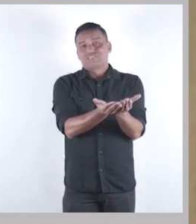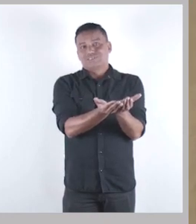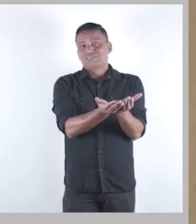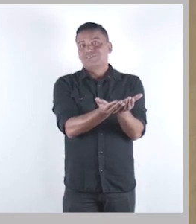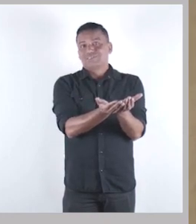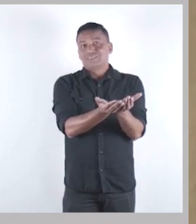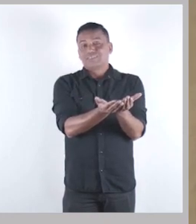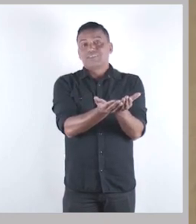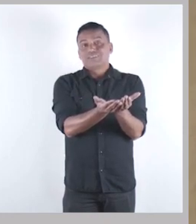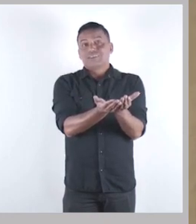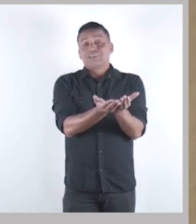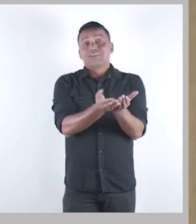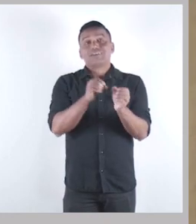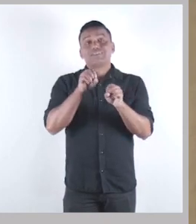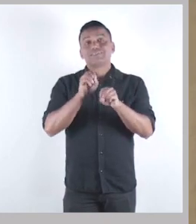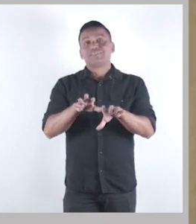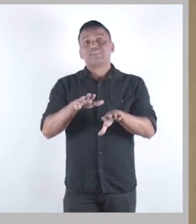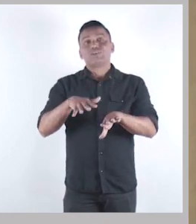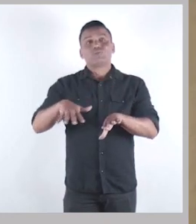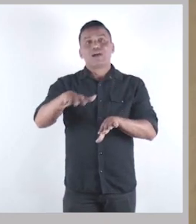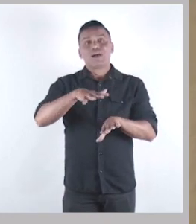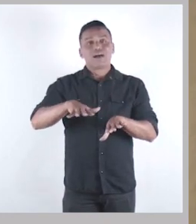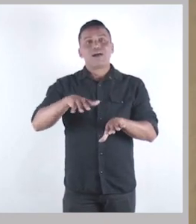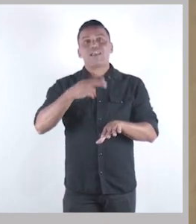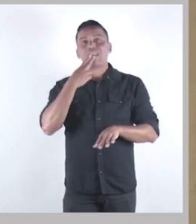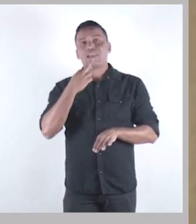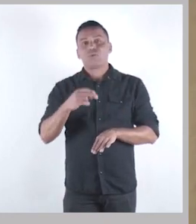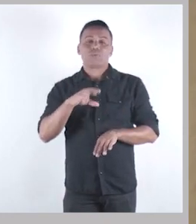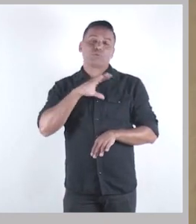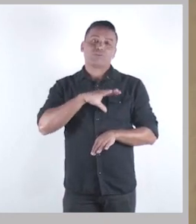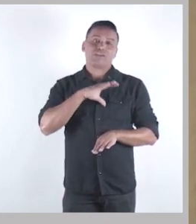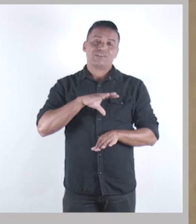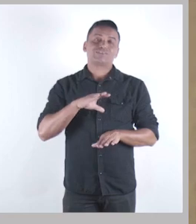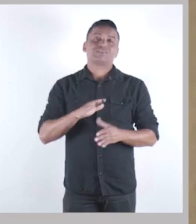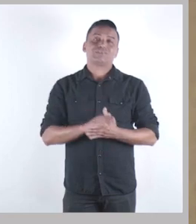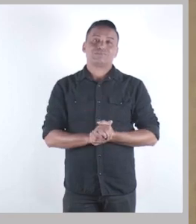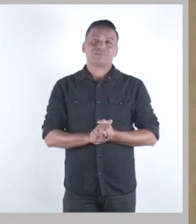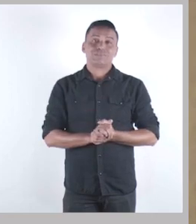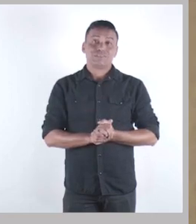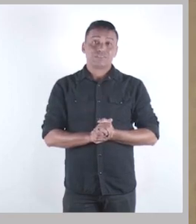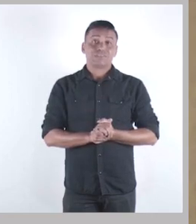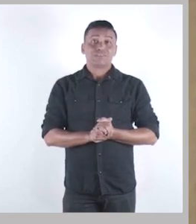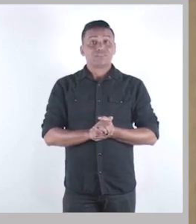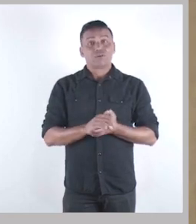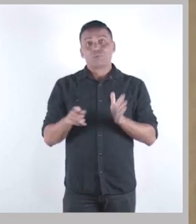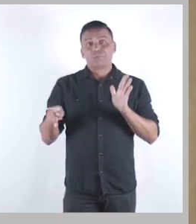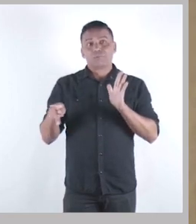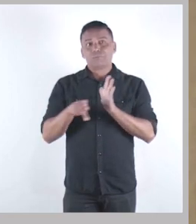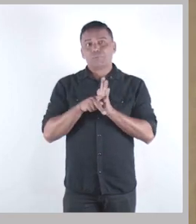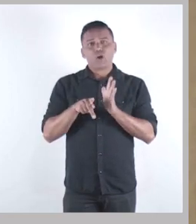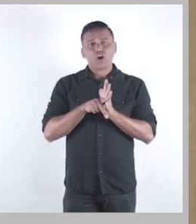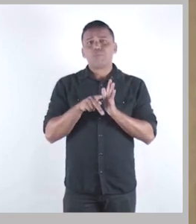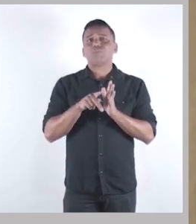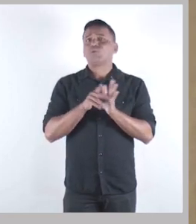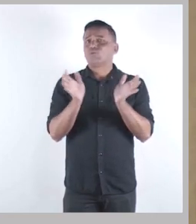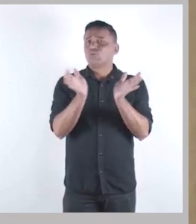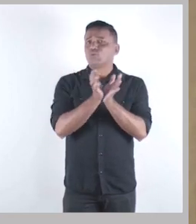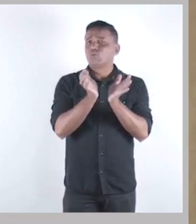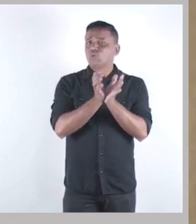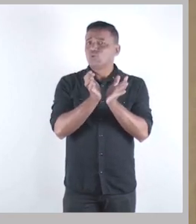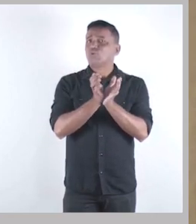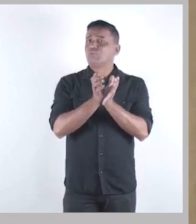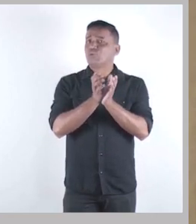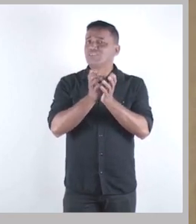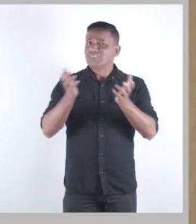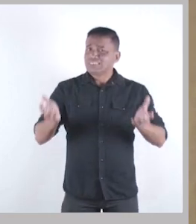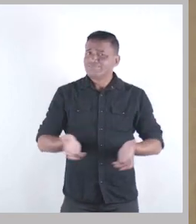é a base do ensino da língua portuguesa. Neste momento, pronto, o Fundo Bibliográfico é tutelado pelo governo de Moçambique, mas